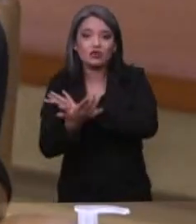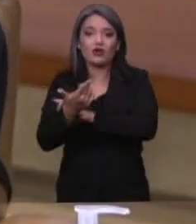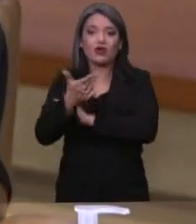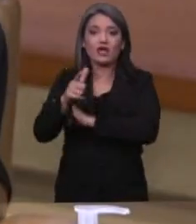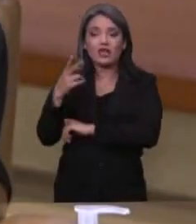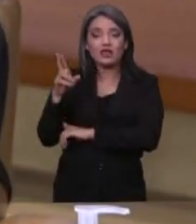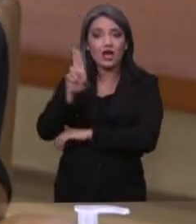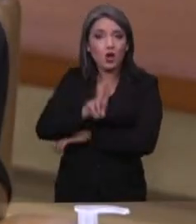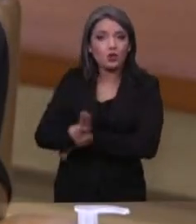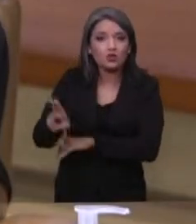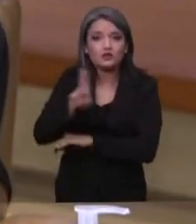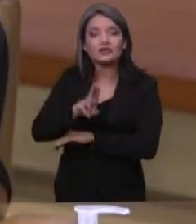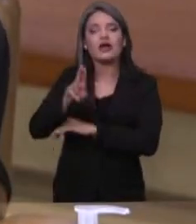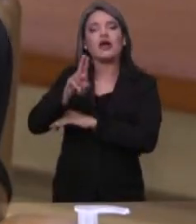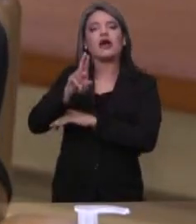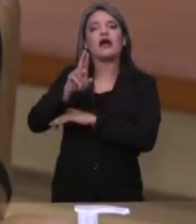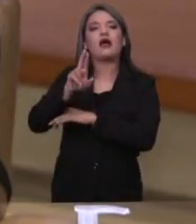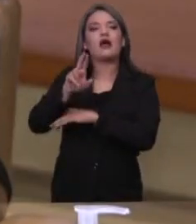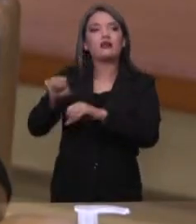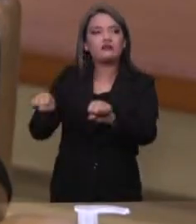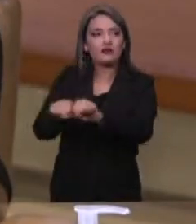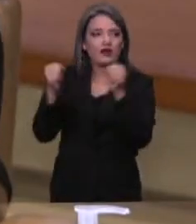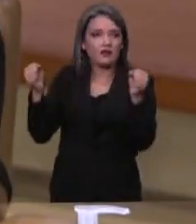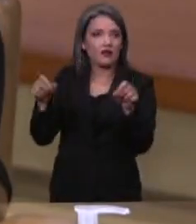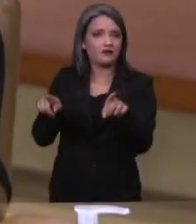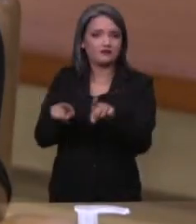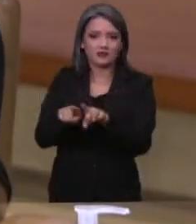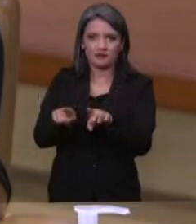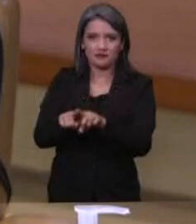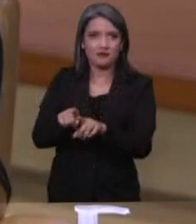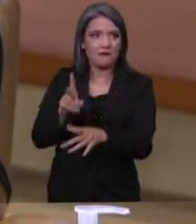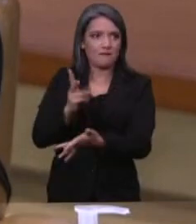mesmos verbos. Também não é simples.